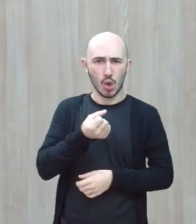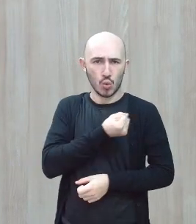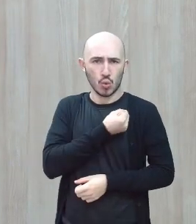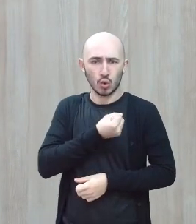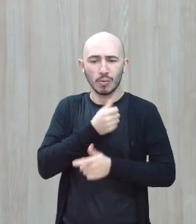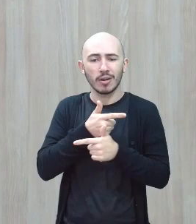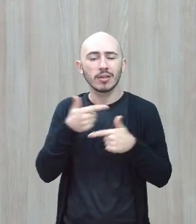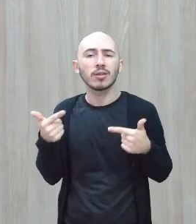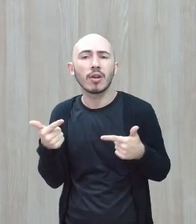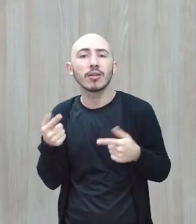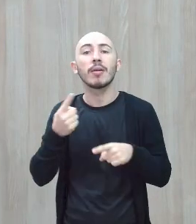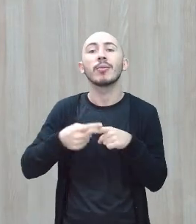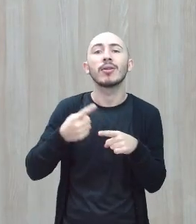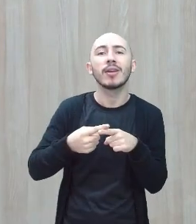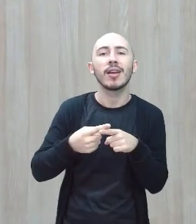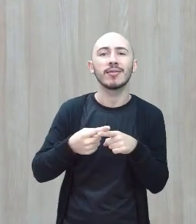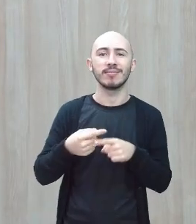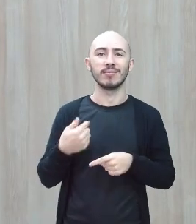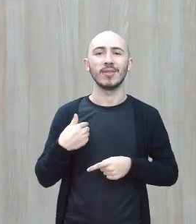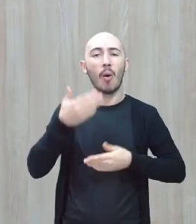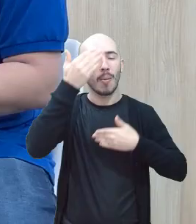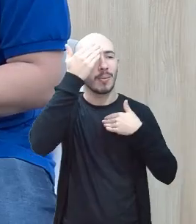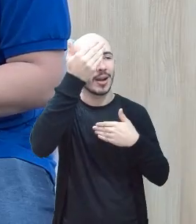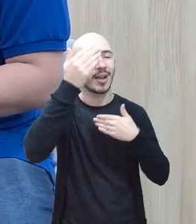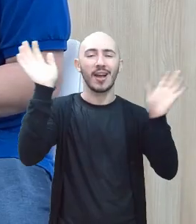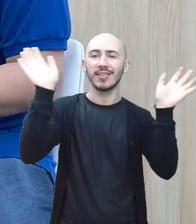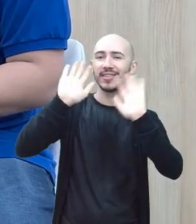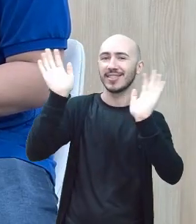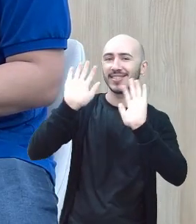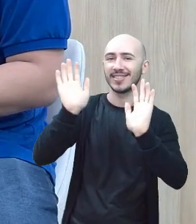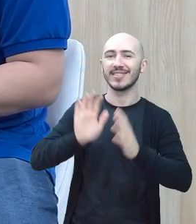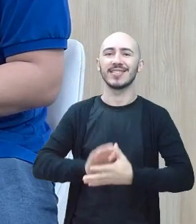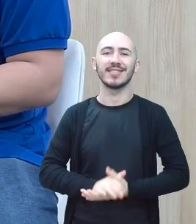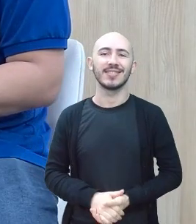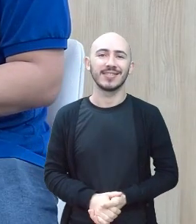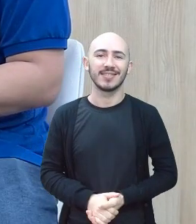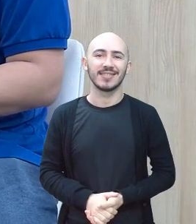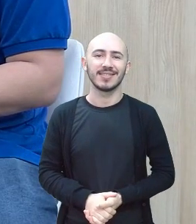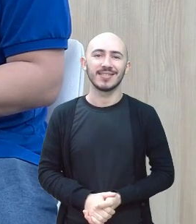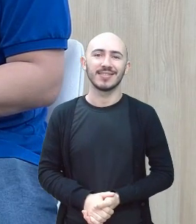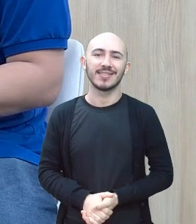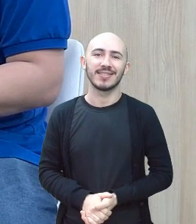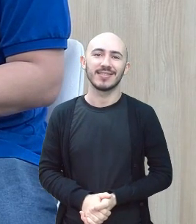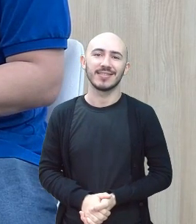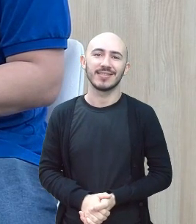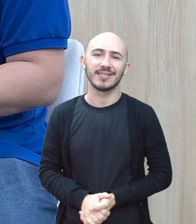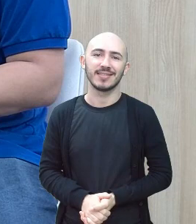Até a próxima. Valeu, pessoal. Até. Tamo junto.